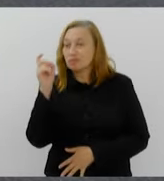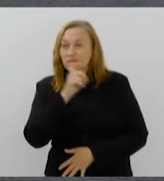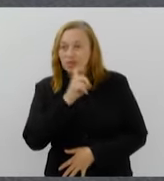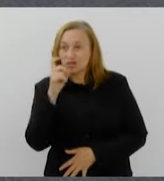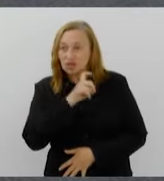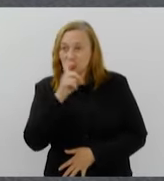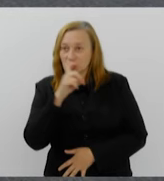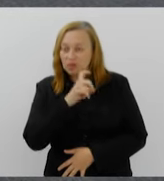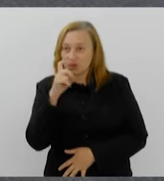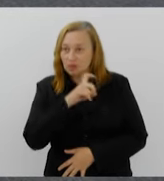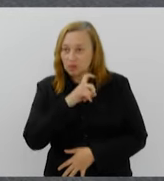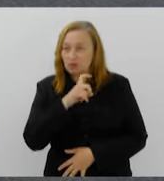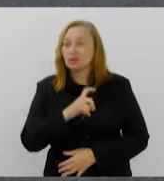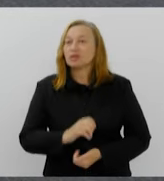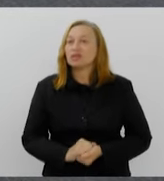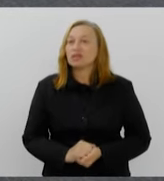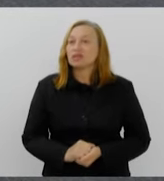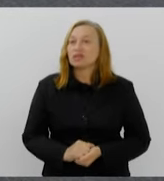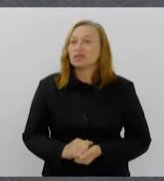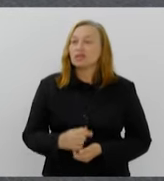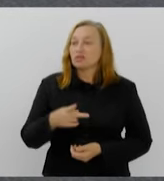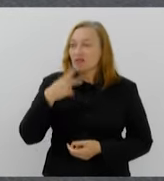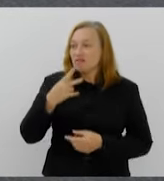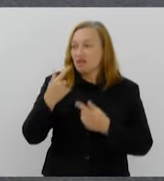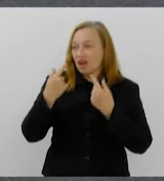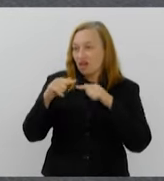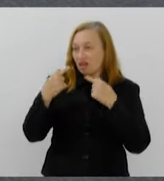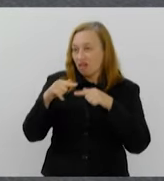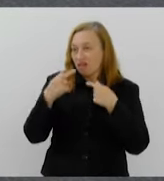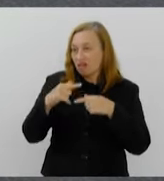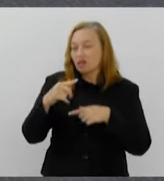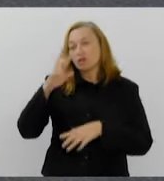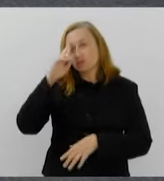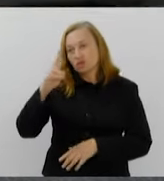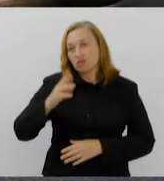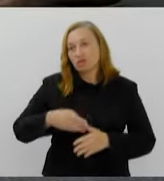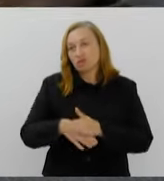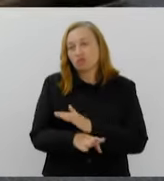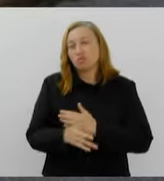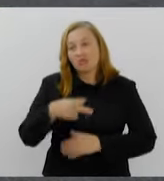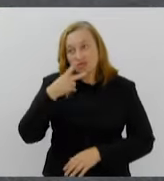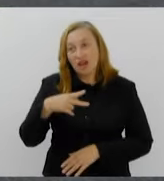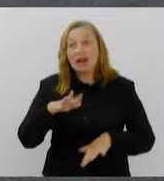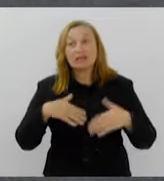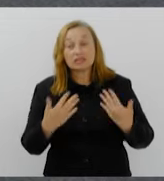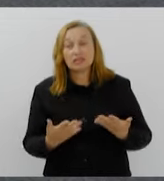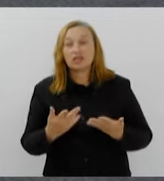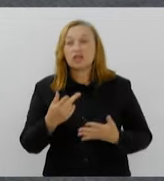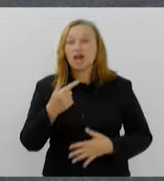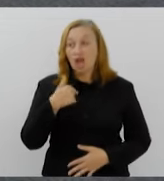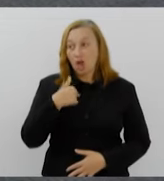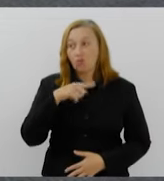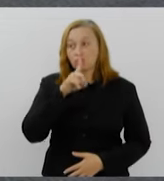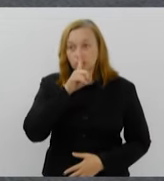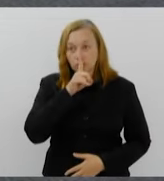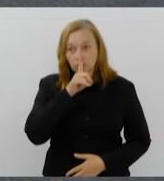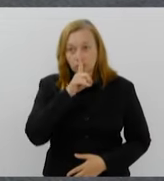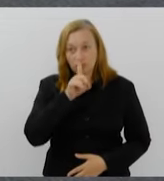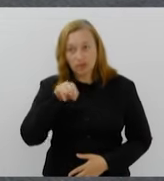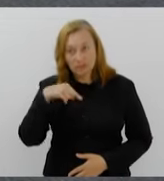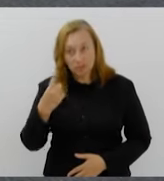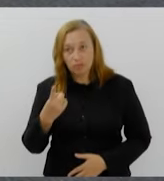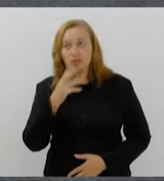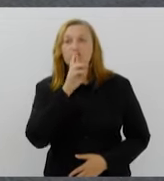as calúnias e com as grosserias políticas que vossa excelência costuma proferir e vou me poupar para depois